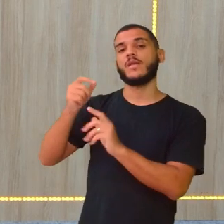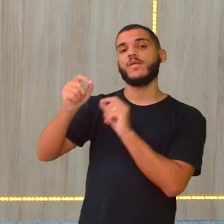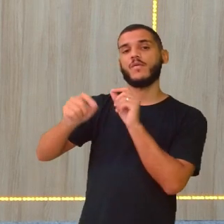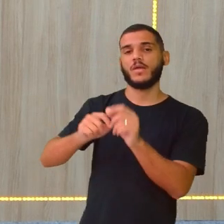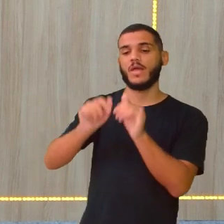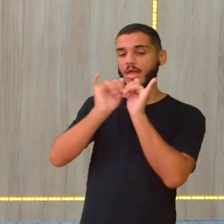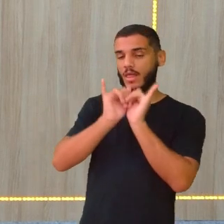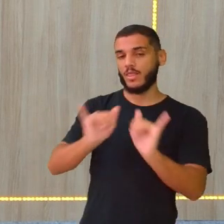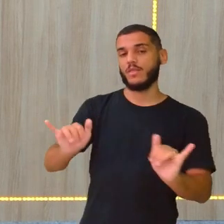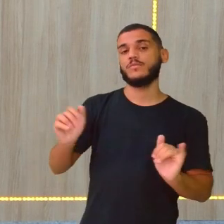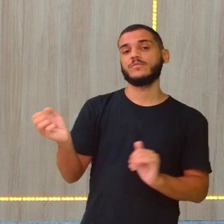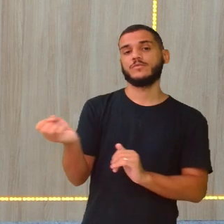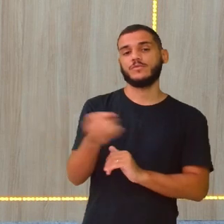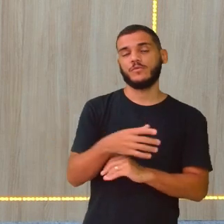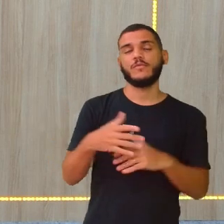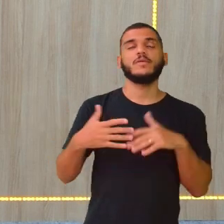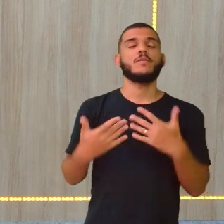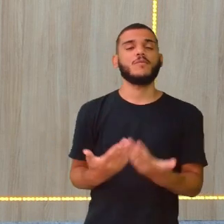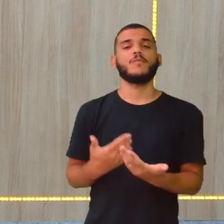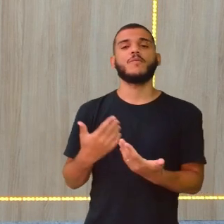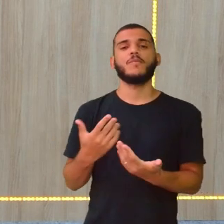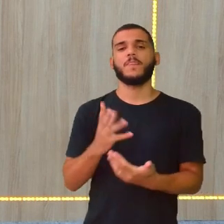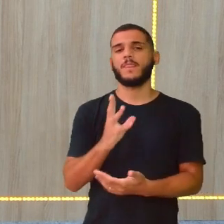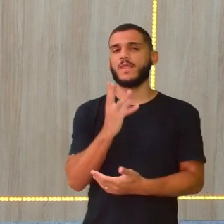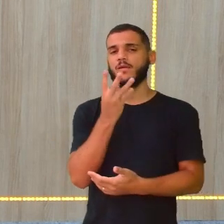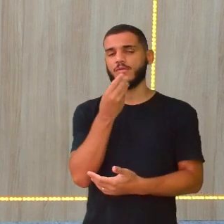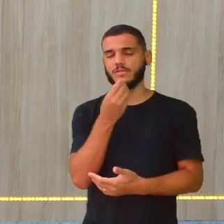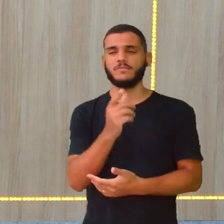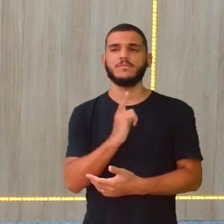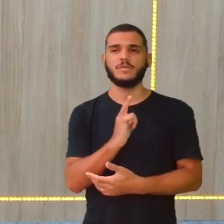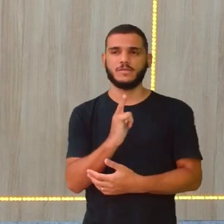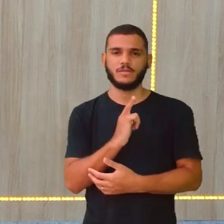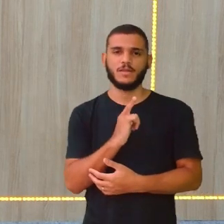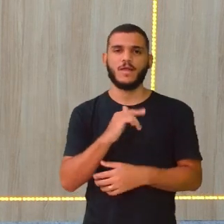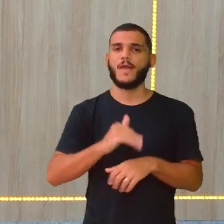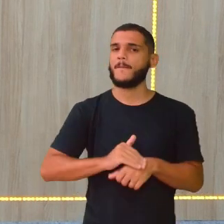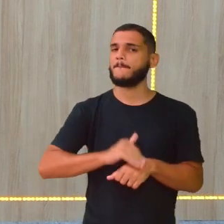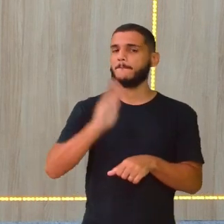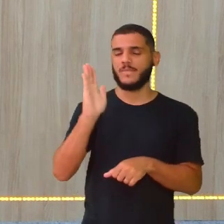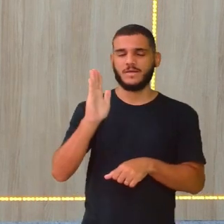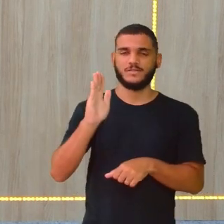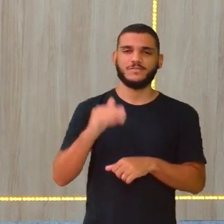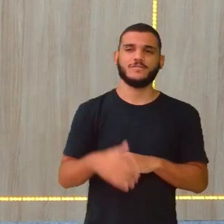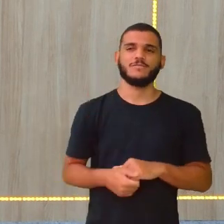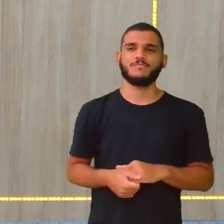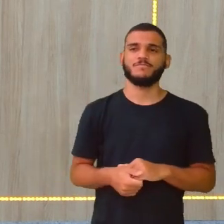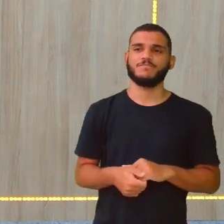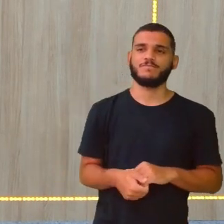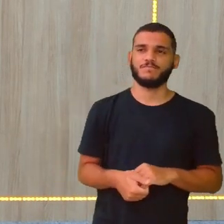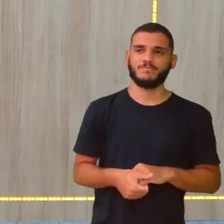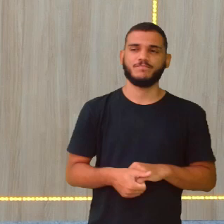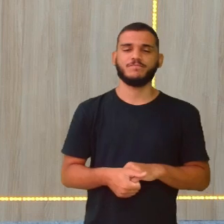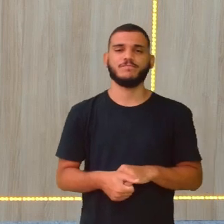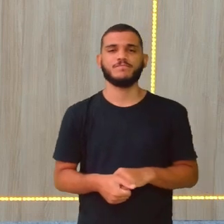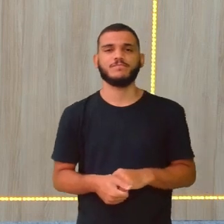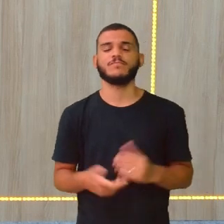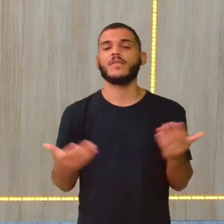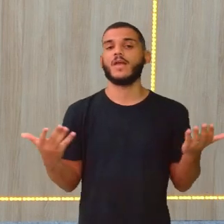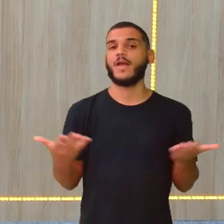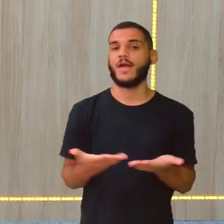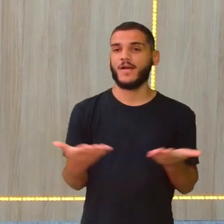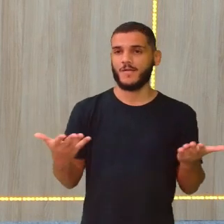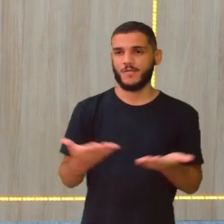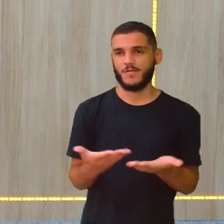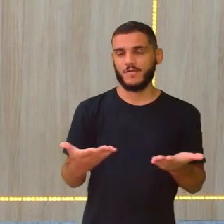é? Então nós percebemos também esse conhecimento, não é? A mais nestes homens. E